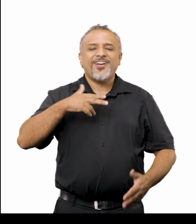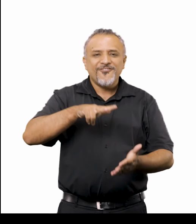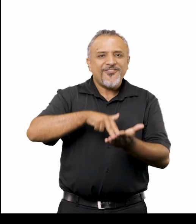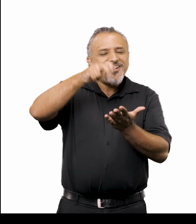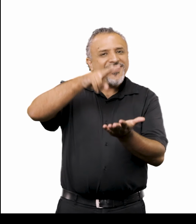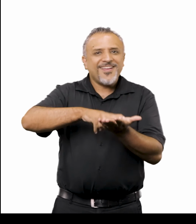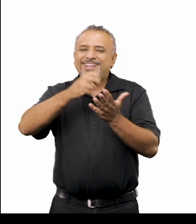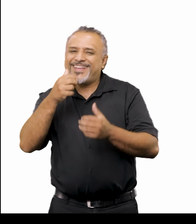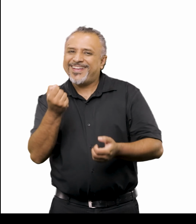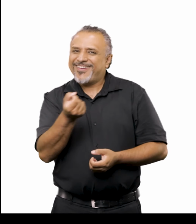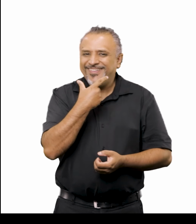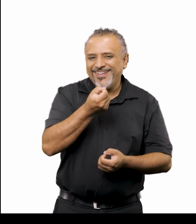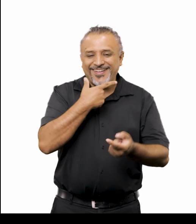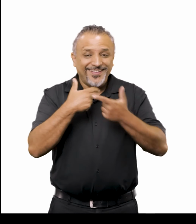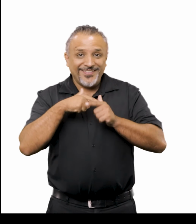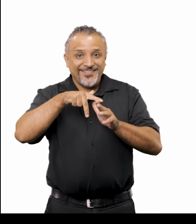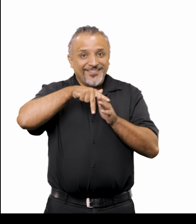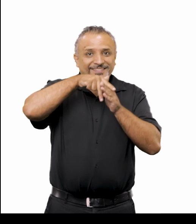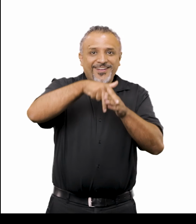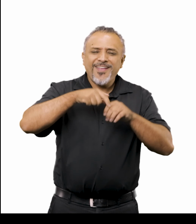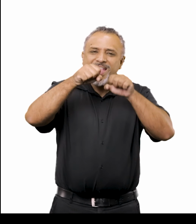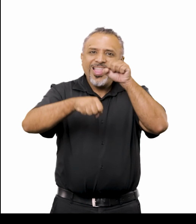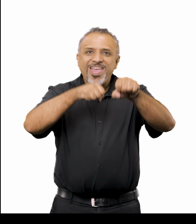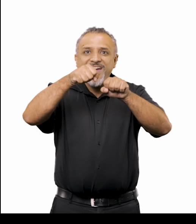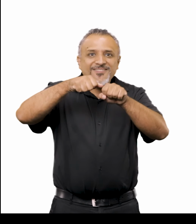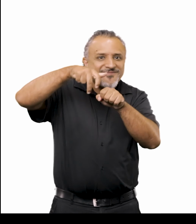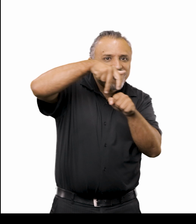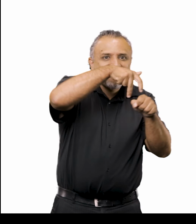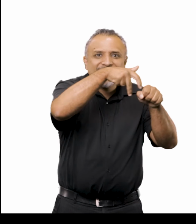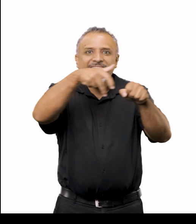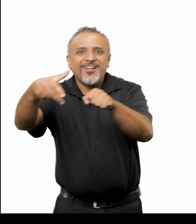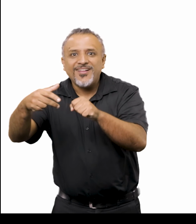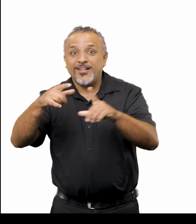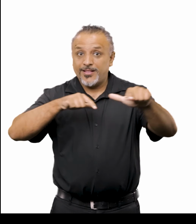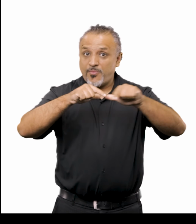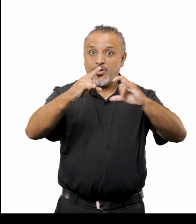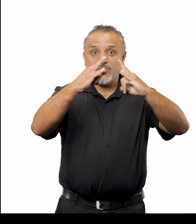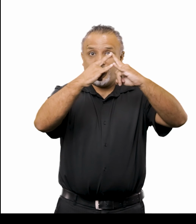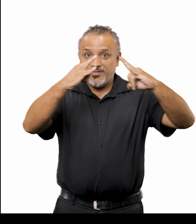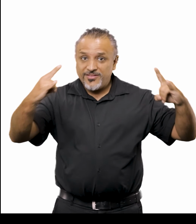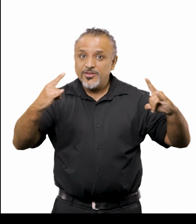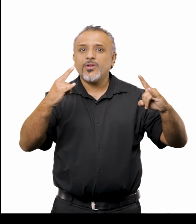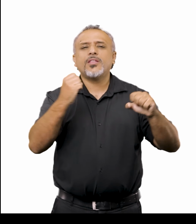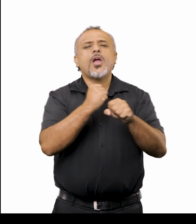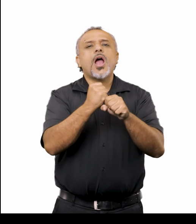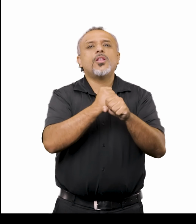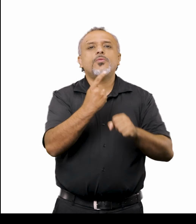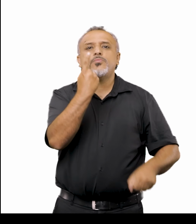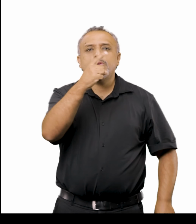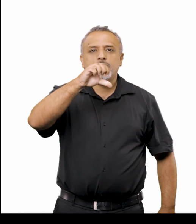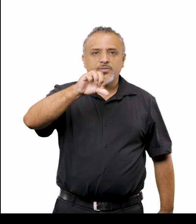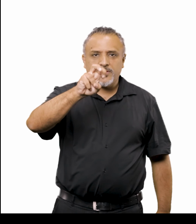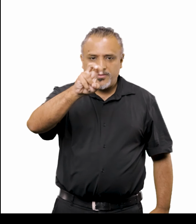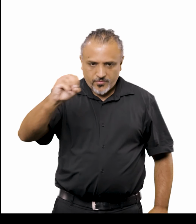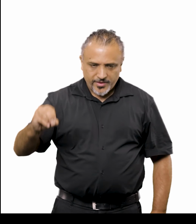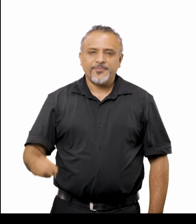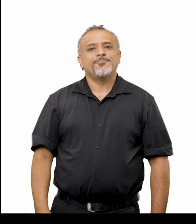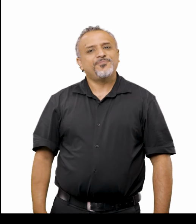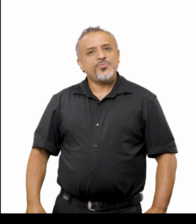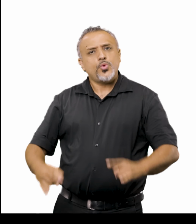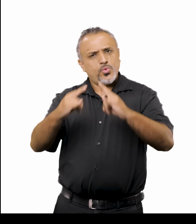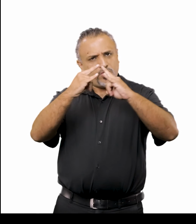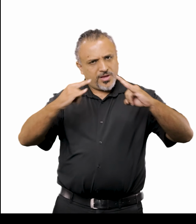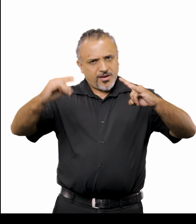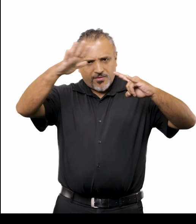acrobata, saltadora, comediante, ciclista e equilibrista de arame alto, trabalhando em circos até 1950.